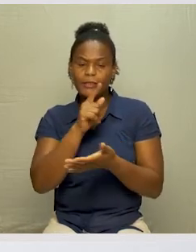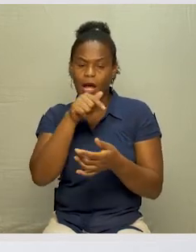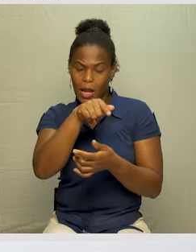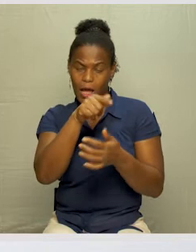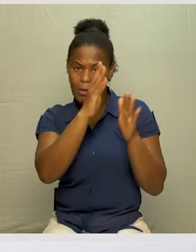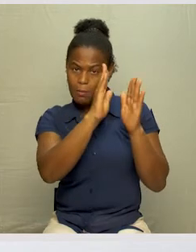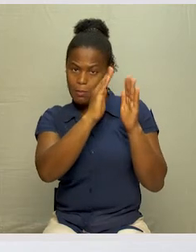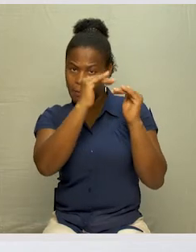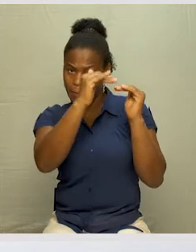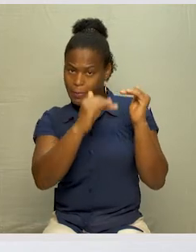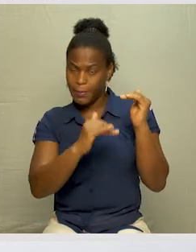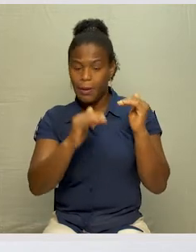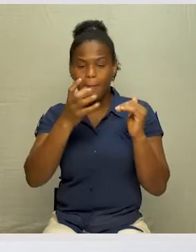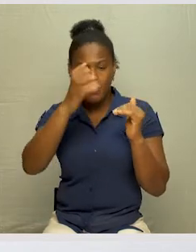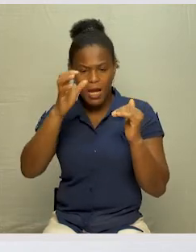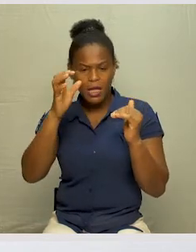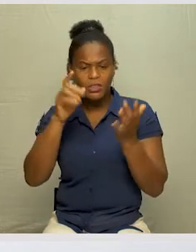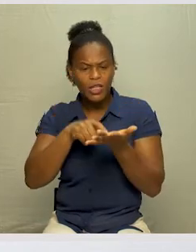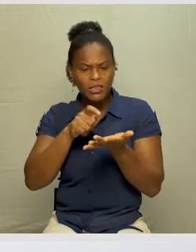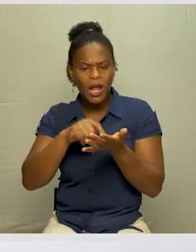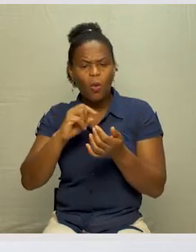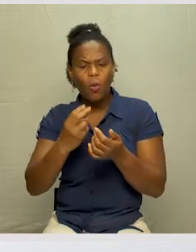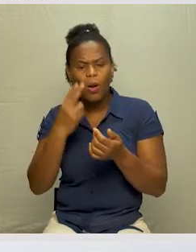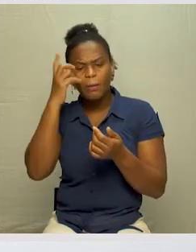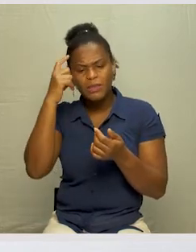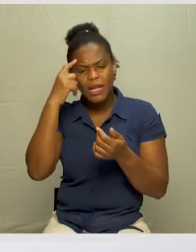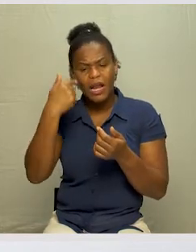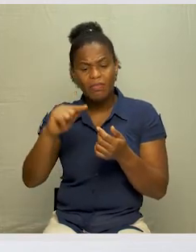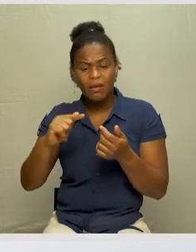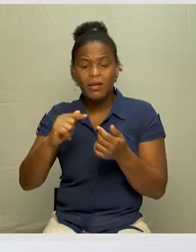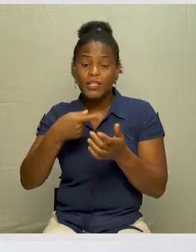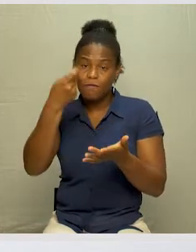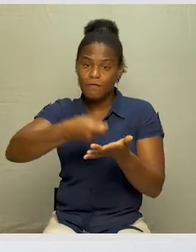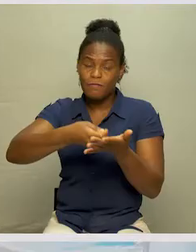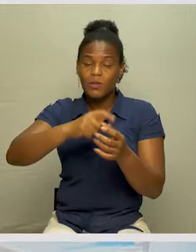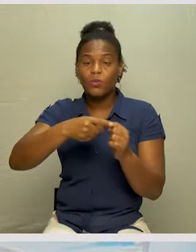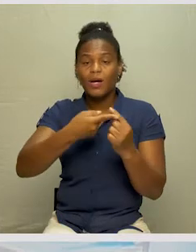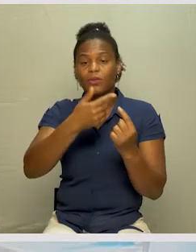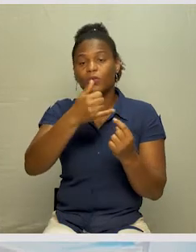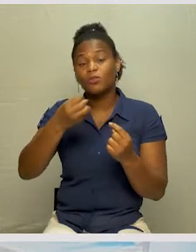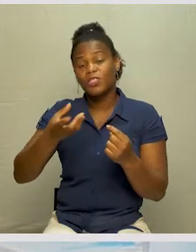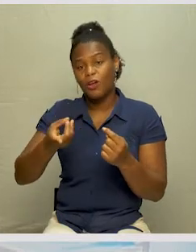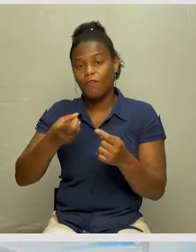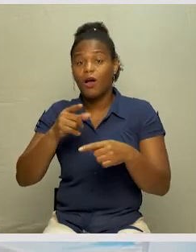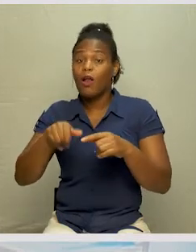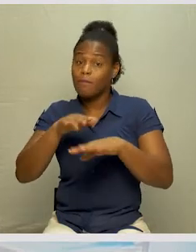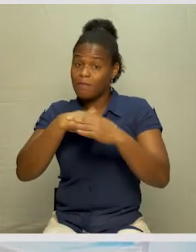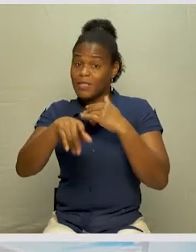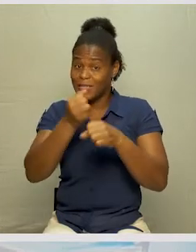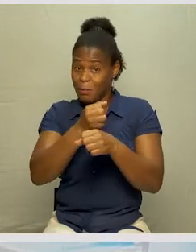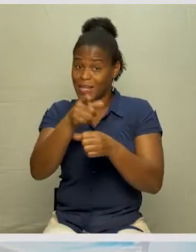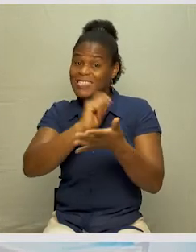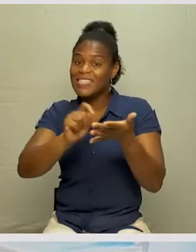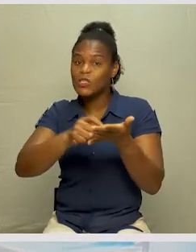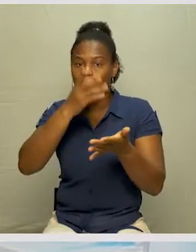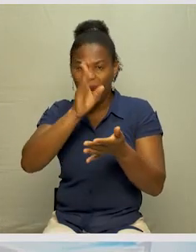teve necessidade ou se teve capacidade líquida de financiamento em 2019. Vamos lá fazer, eu vou dar um tempinho